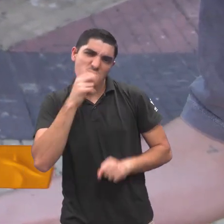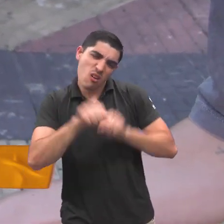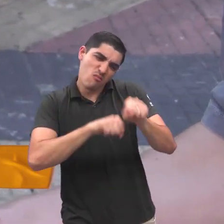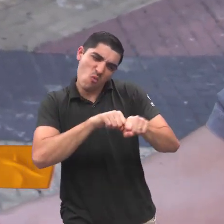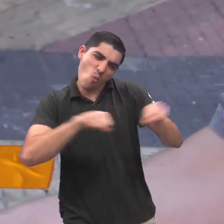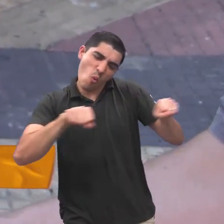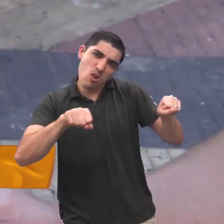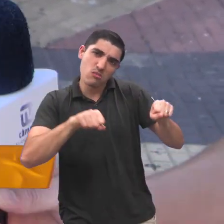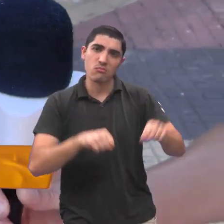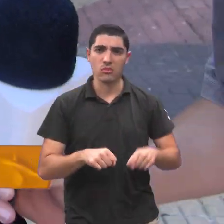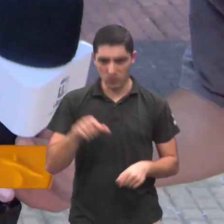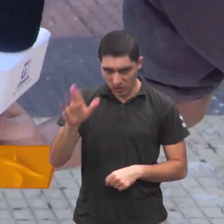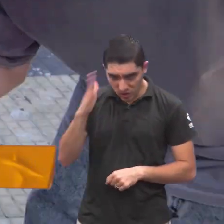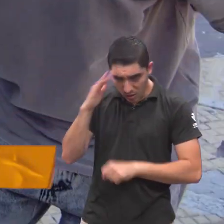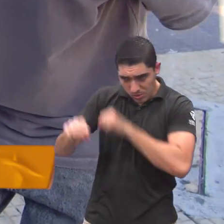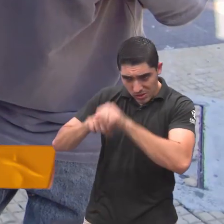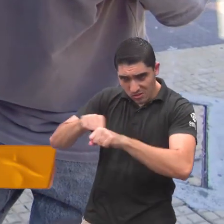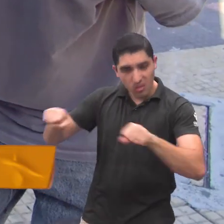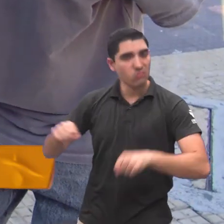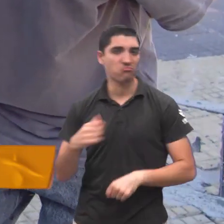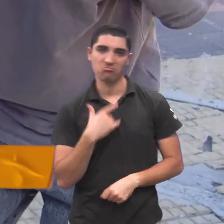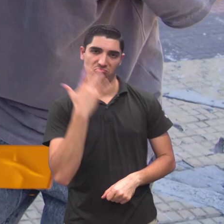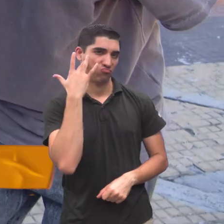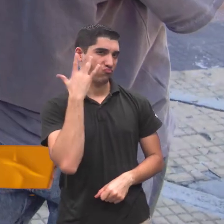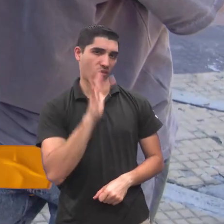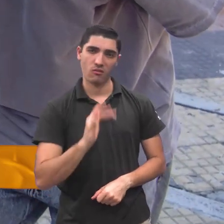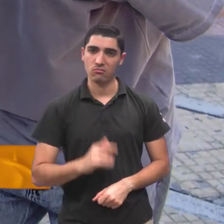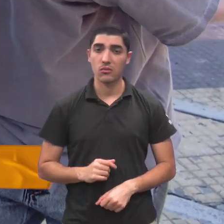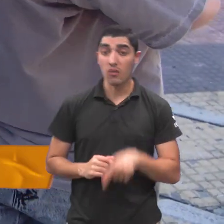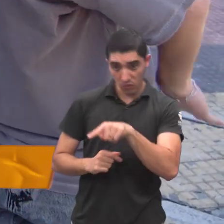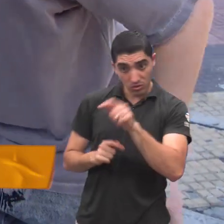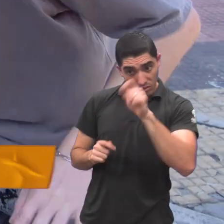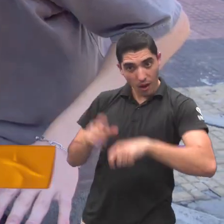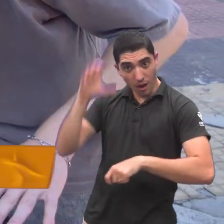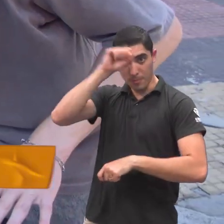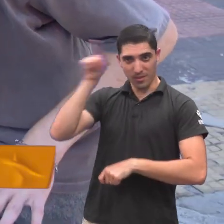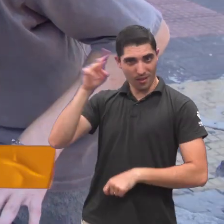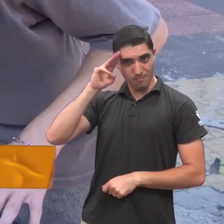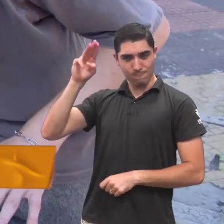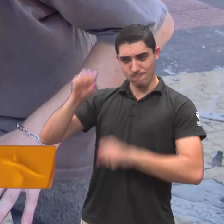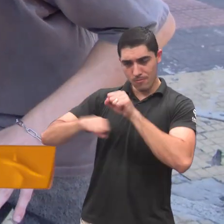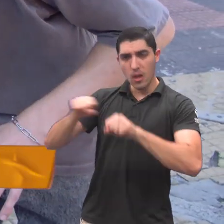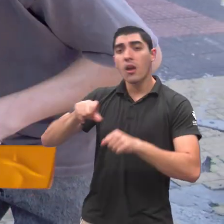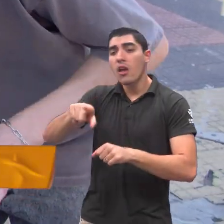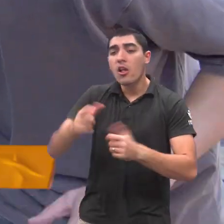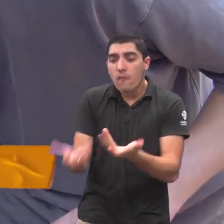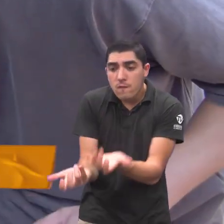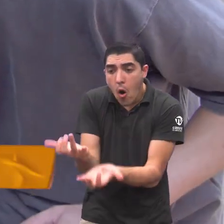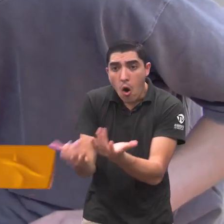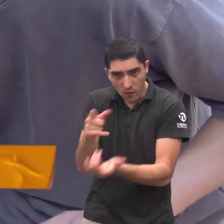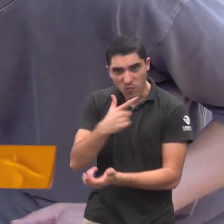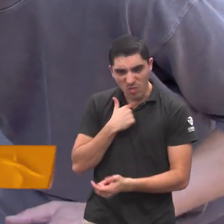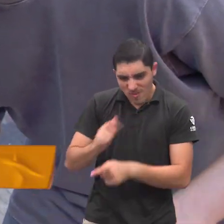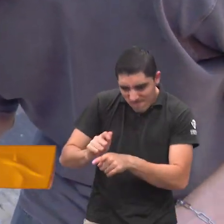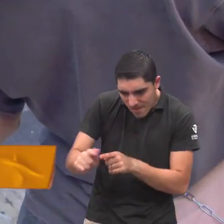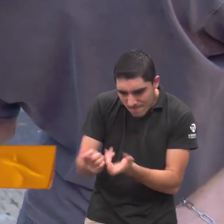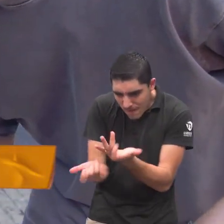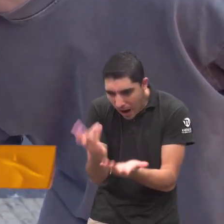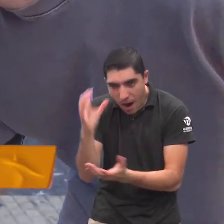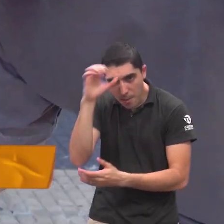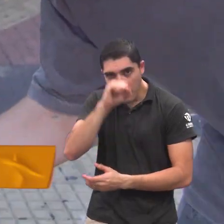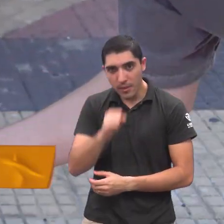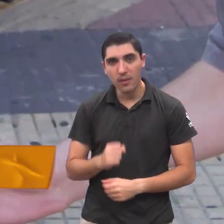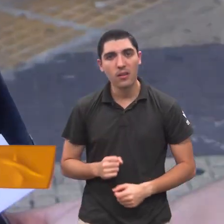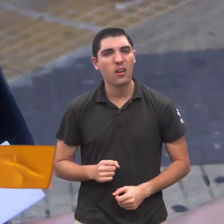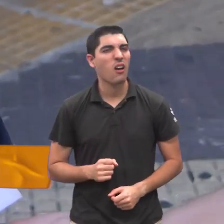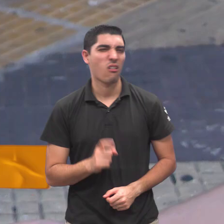Amarrar corda? Amarrar corda. Já sabe fazer isso? Não. Não? Então aprenderia, né? E fogo, você gostaria de aprender a fazer